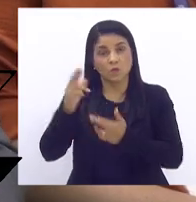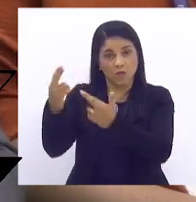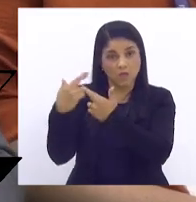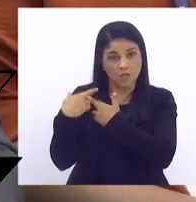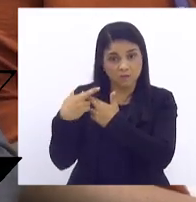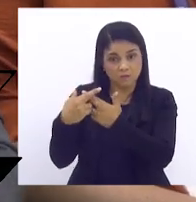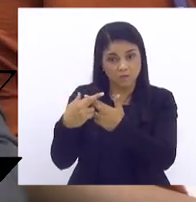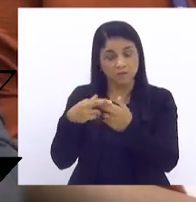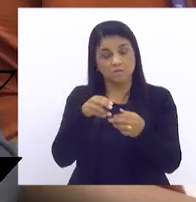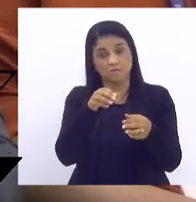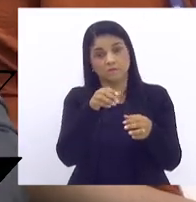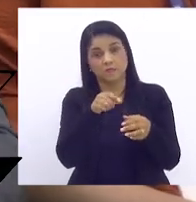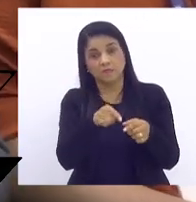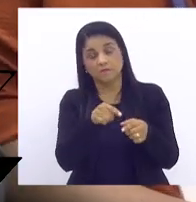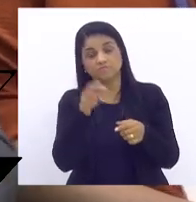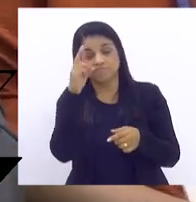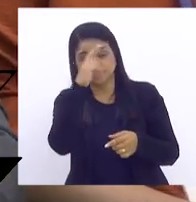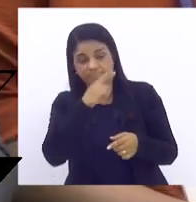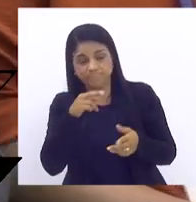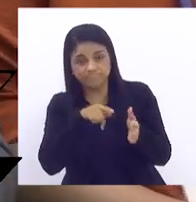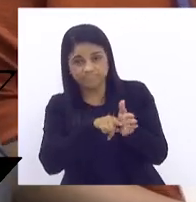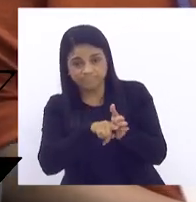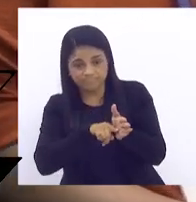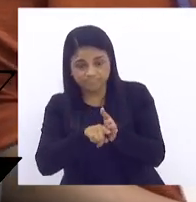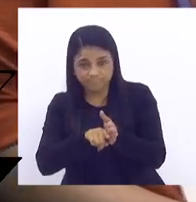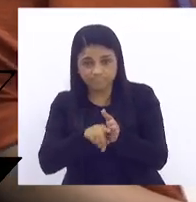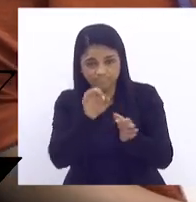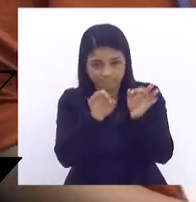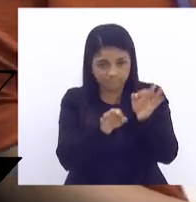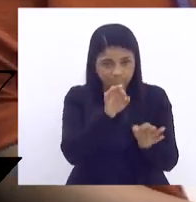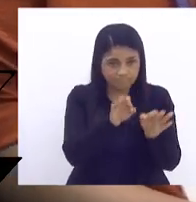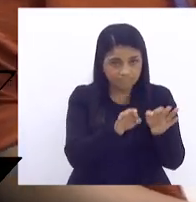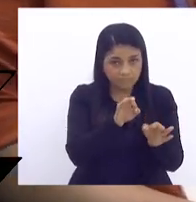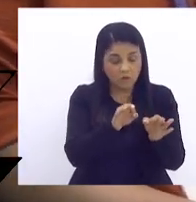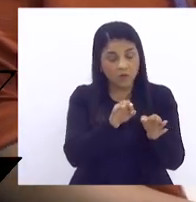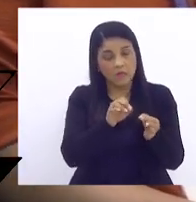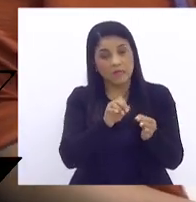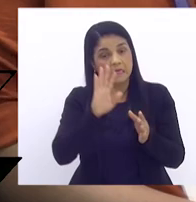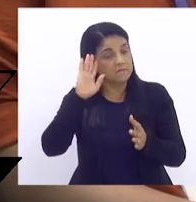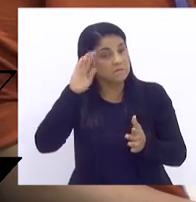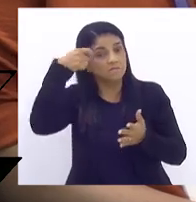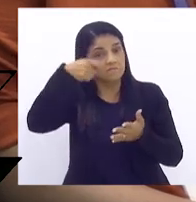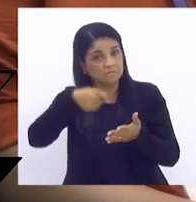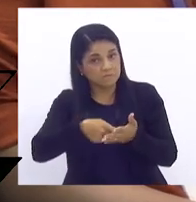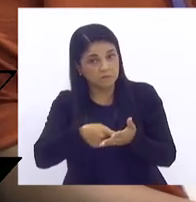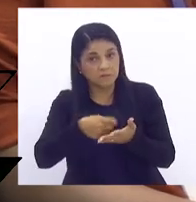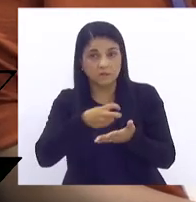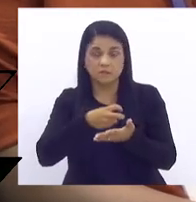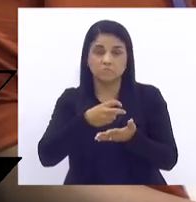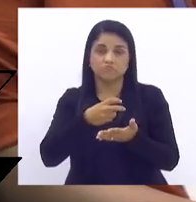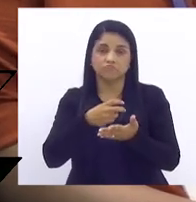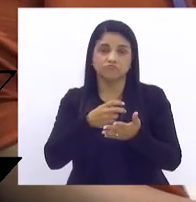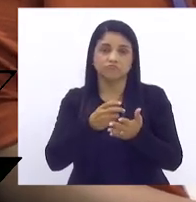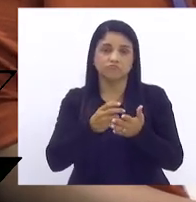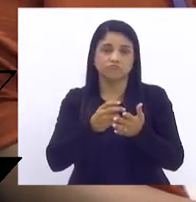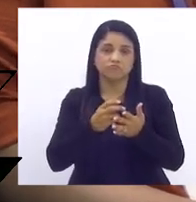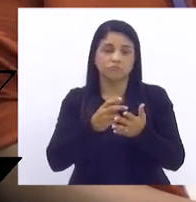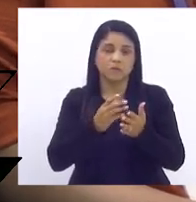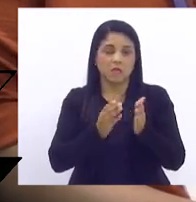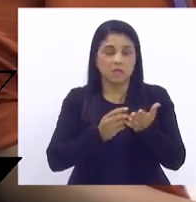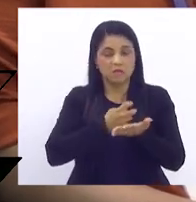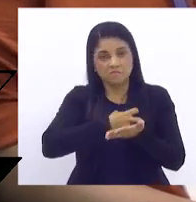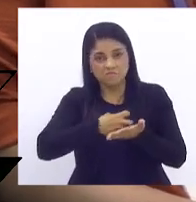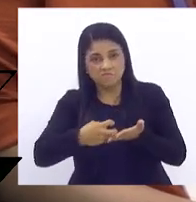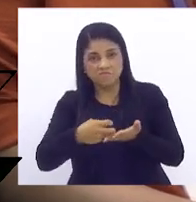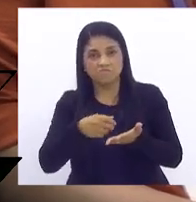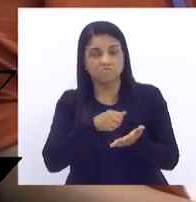pela sindicância, né, ele, ao definir a possível pena, ou, nesse caso, ao definir a possível